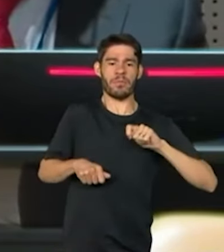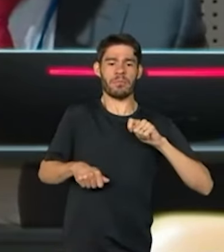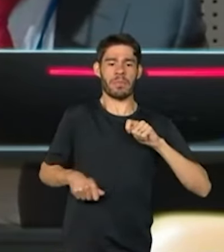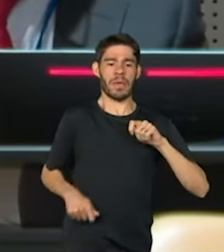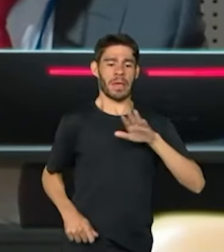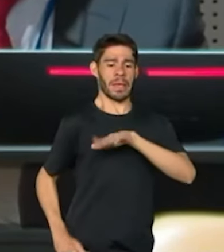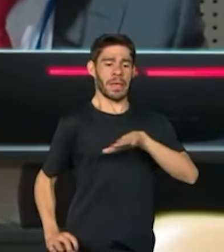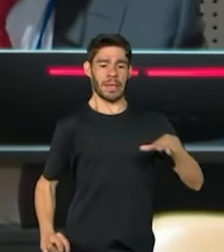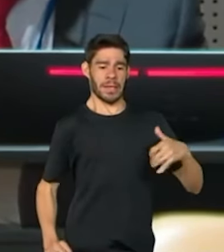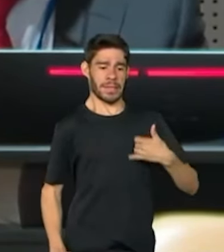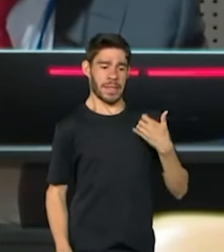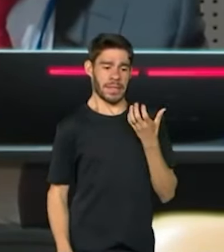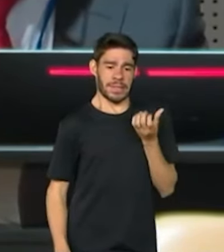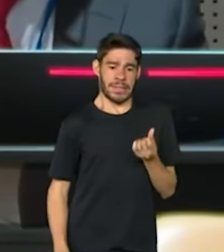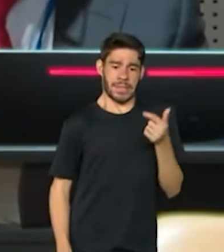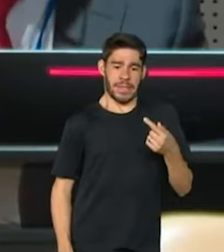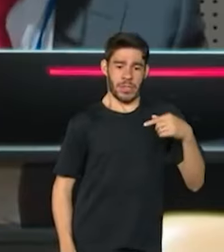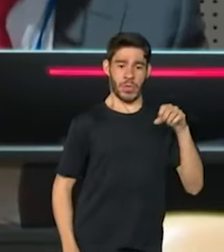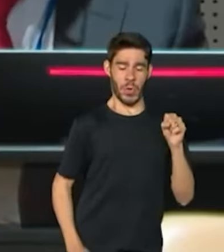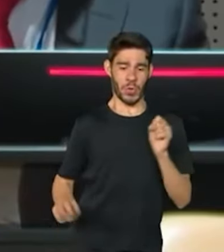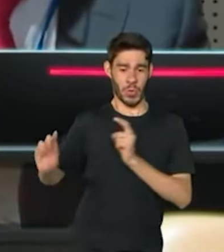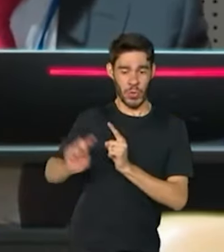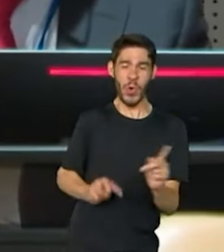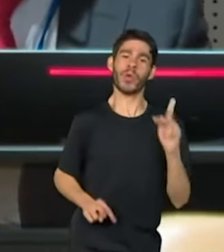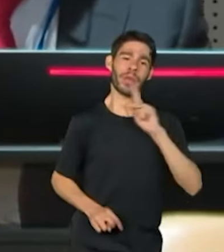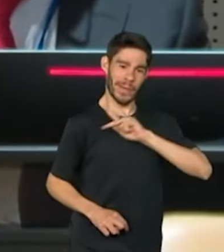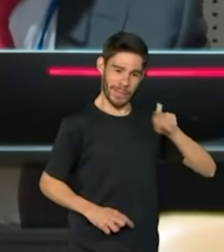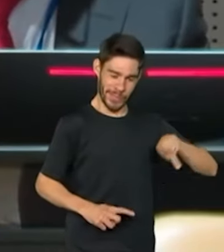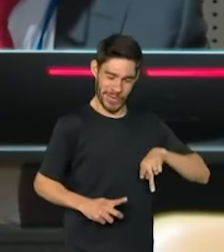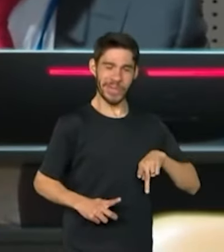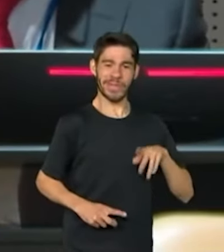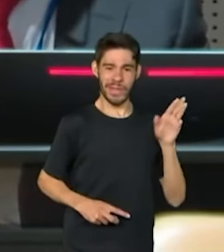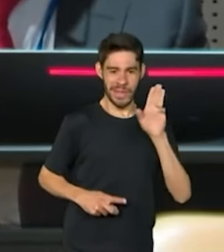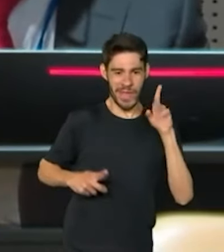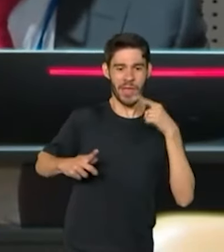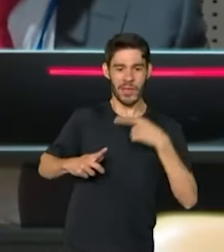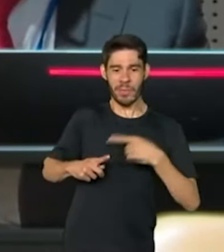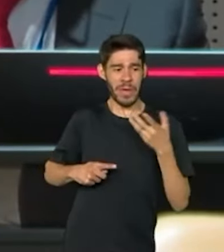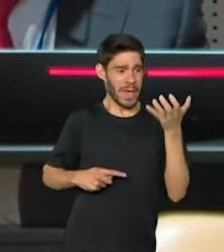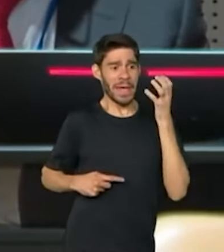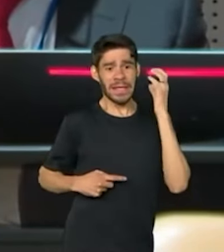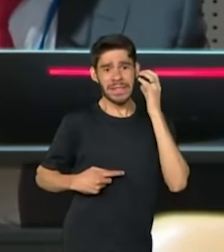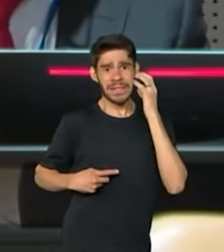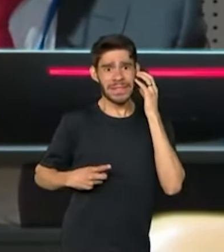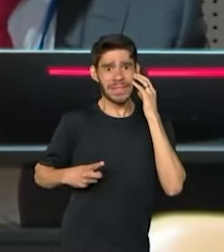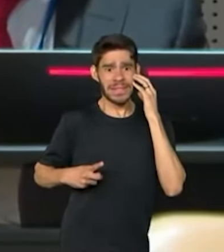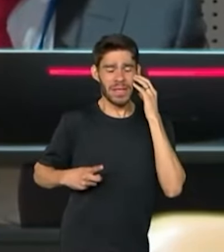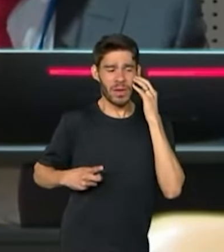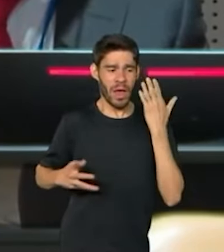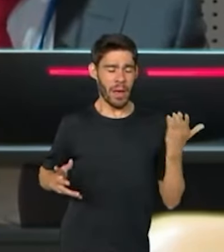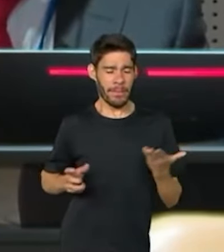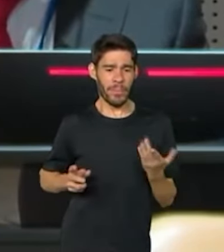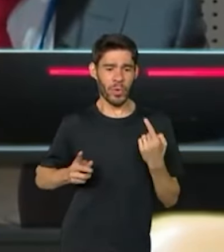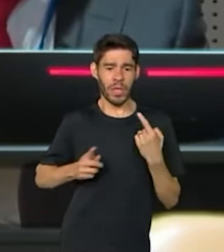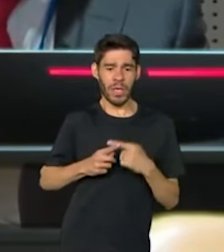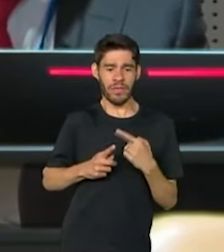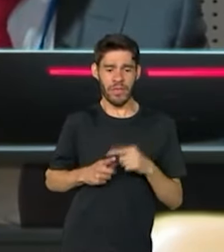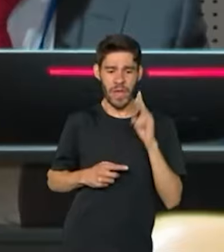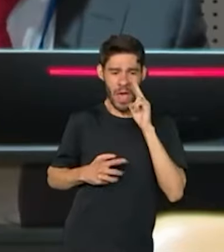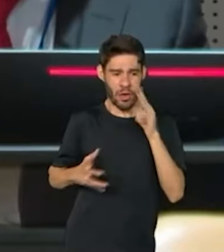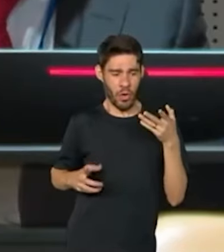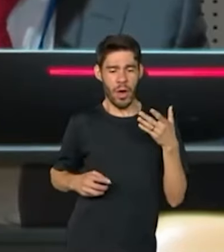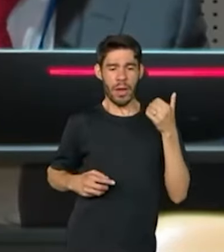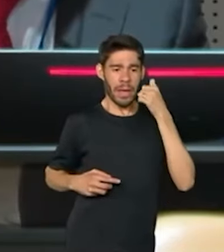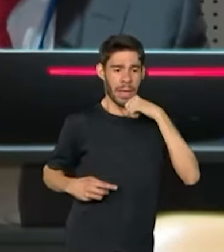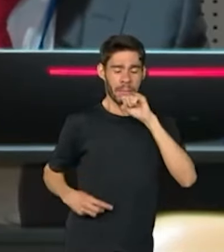de idade, 7 anos, 8 anos, contra o presidente Lula, porque ele quer um celular. Porque hoje nós estamos vendo as mães, quando